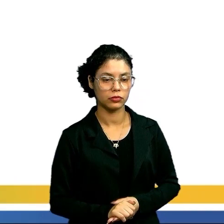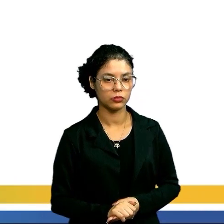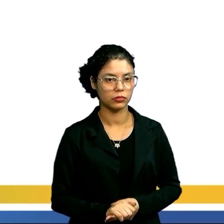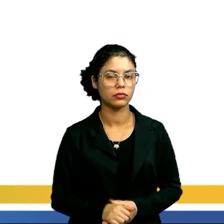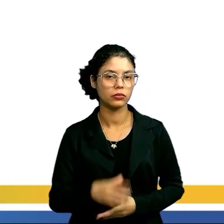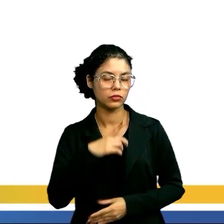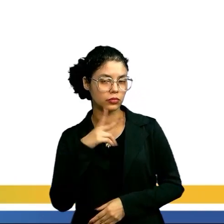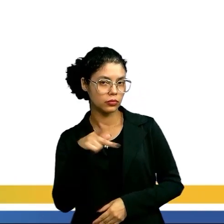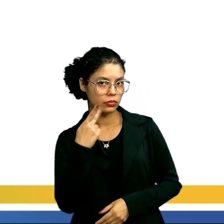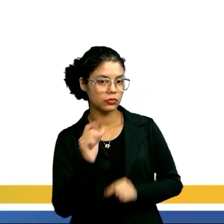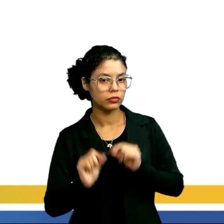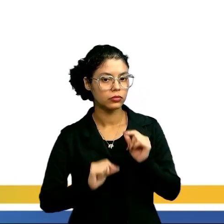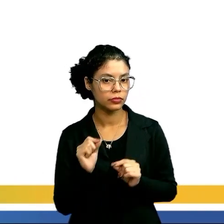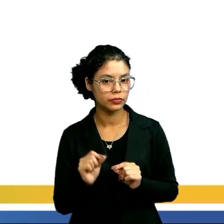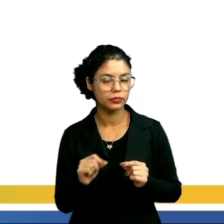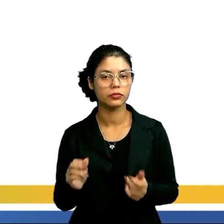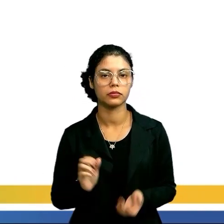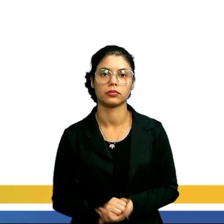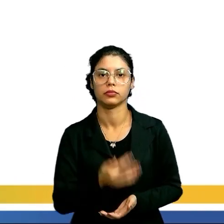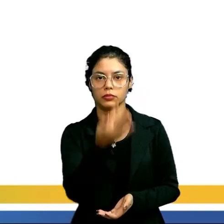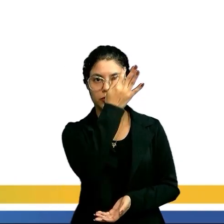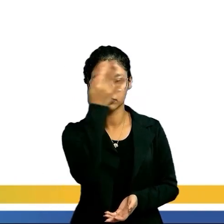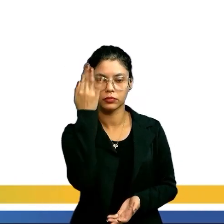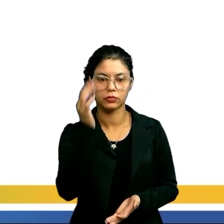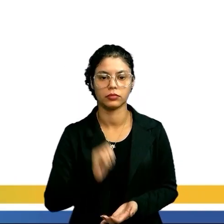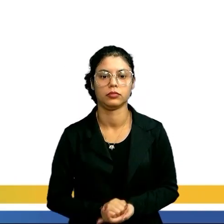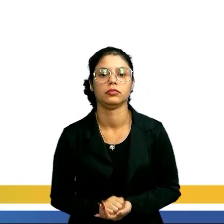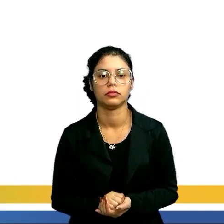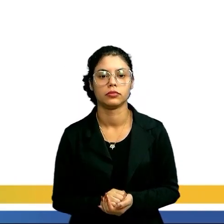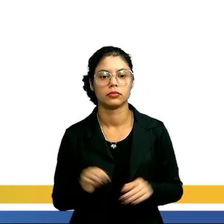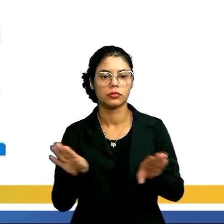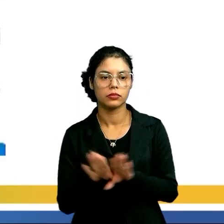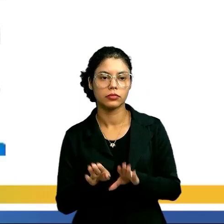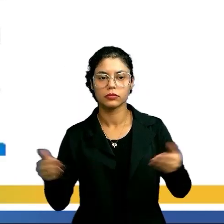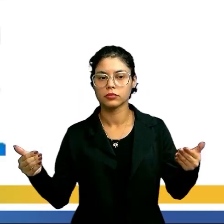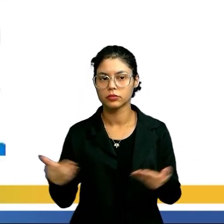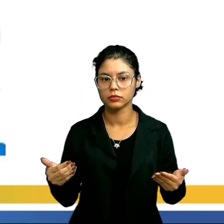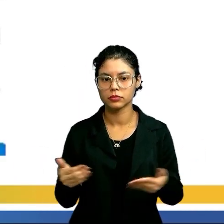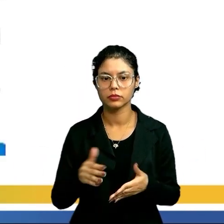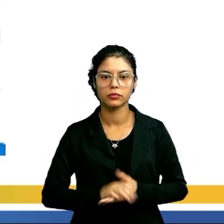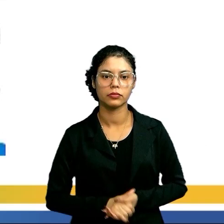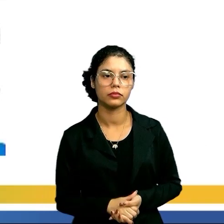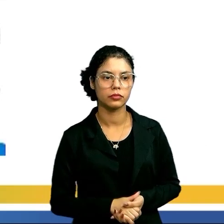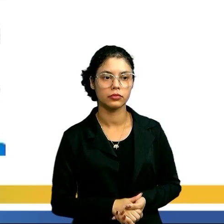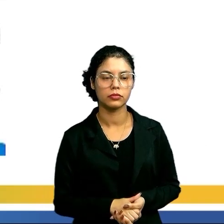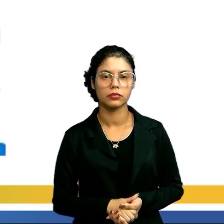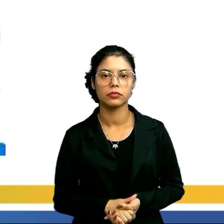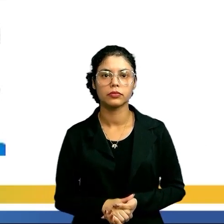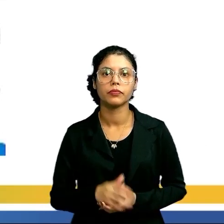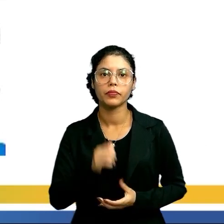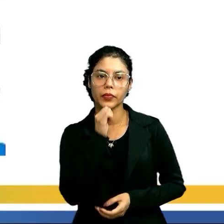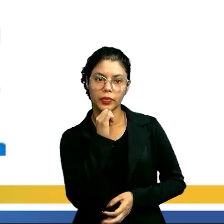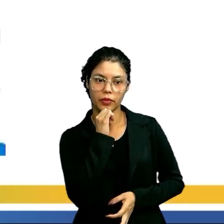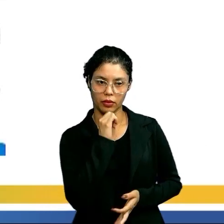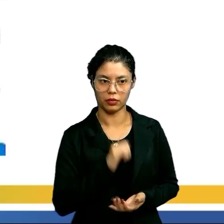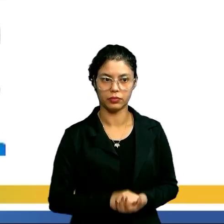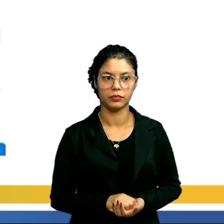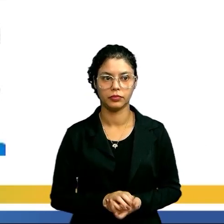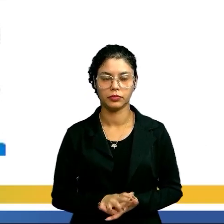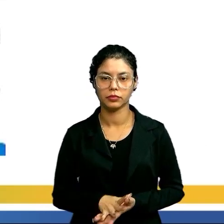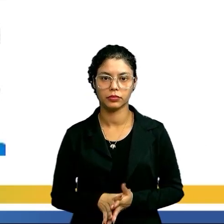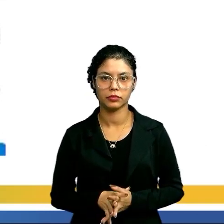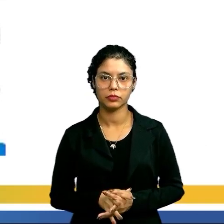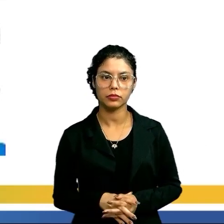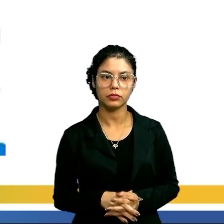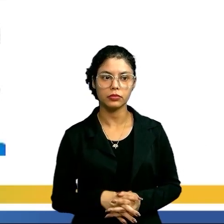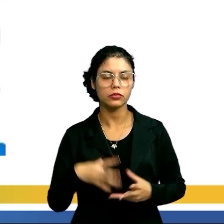Eu diria uma filosofia do pragmatismo atual. Do pragmatismo atual. Então, o